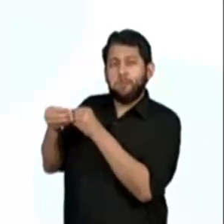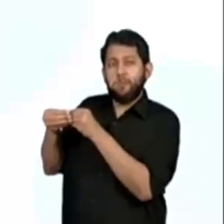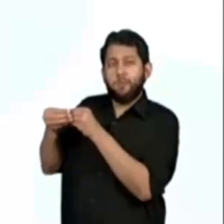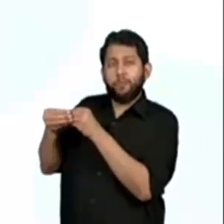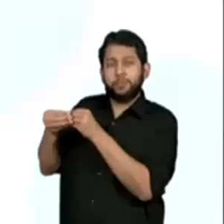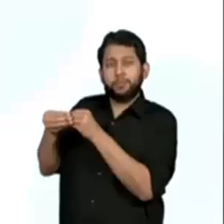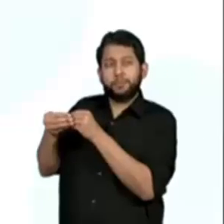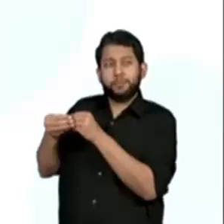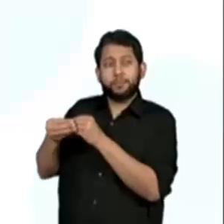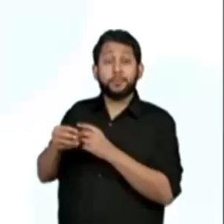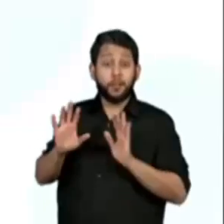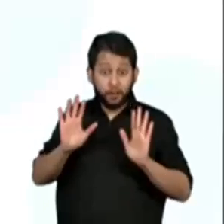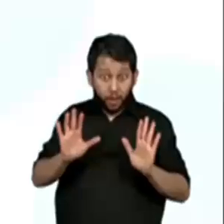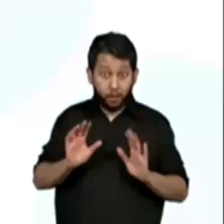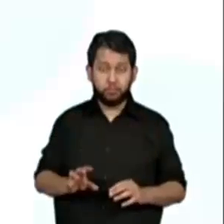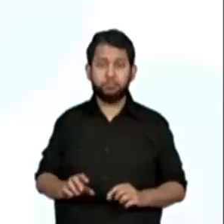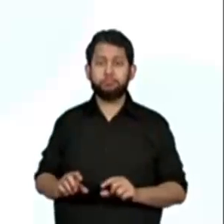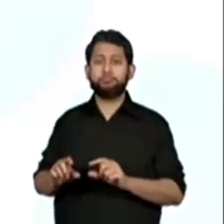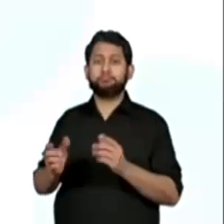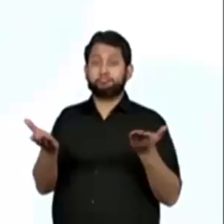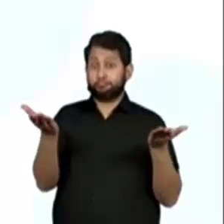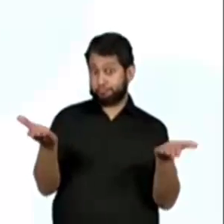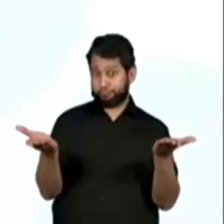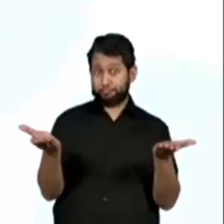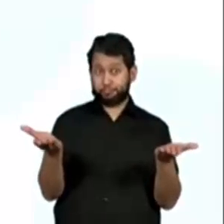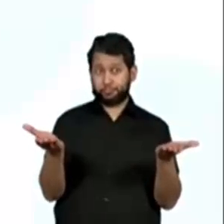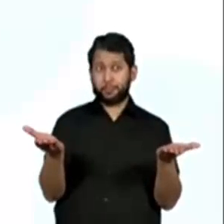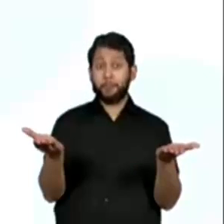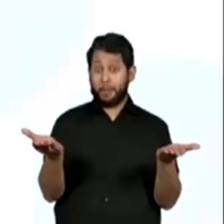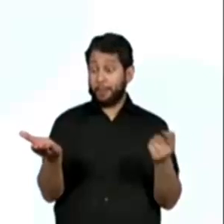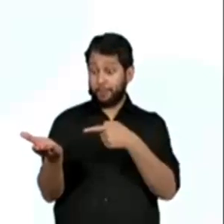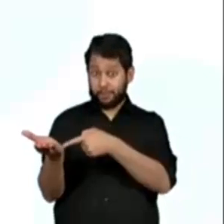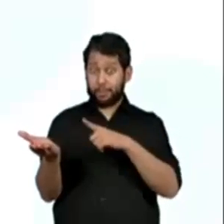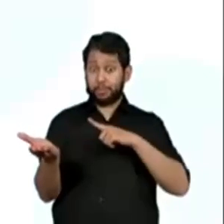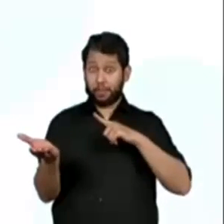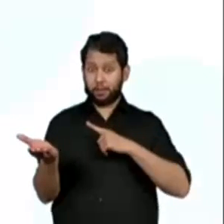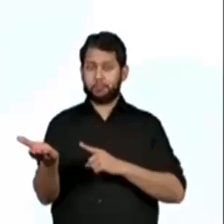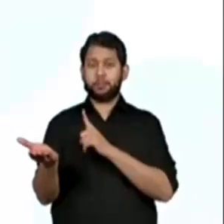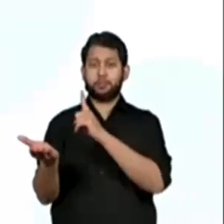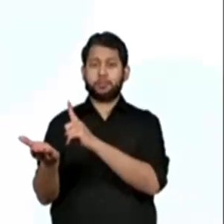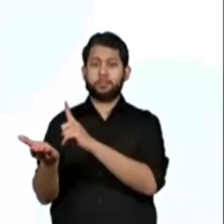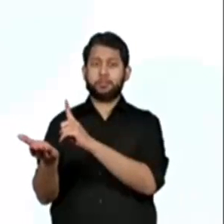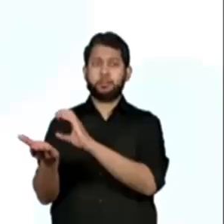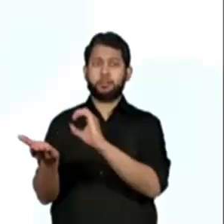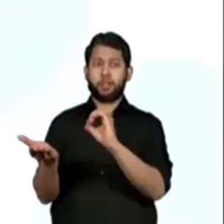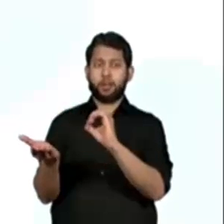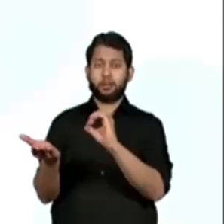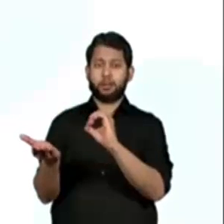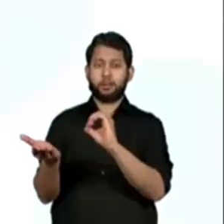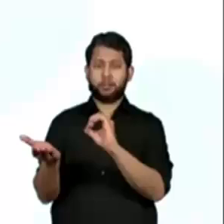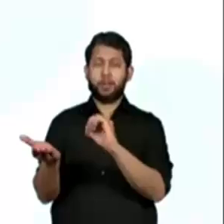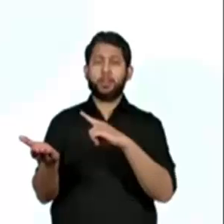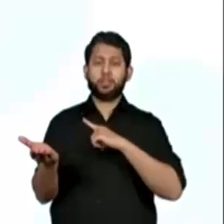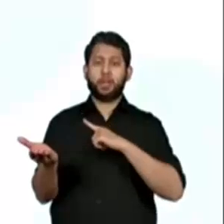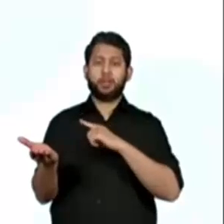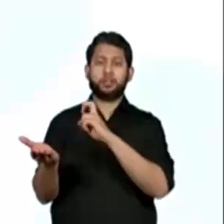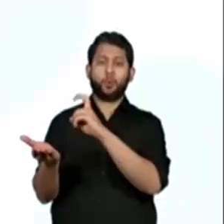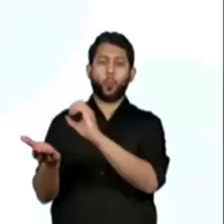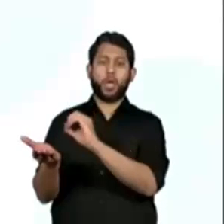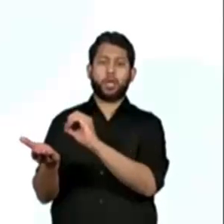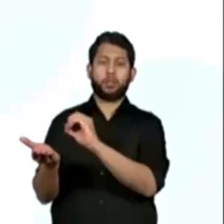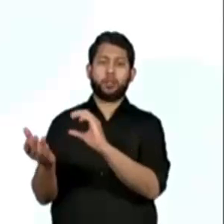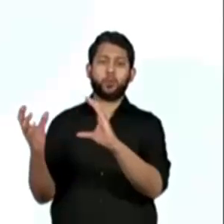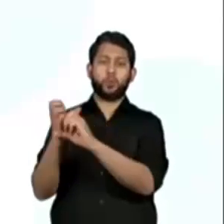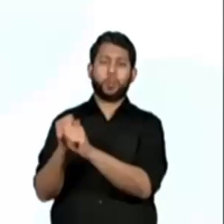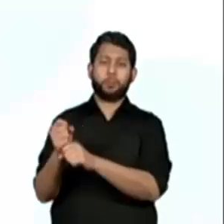100 em ambas as operações? Eu vou pegar 100 e vou acrescentar. E aí vai ficar desse jeitinho aqui, olha aqui